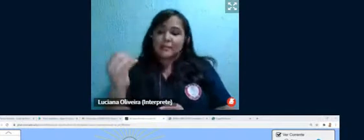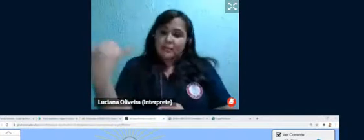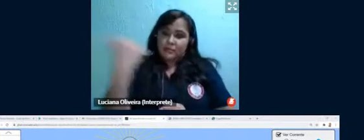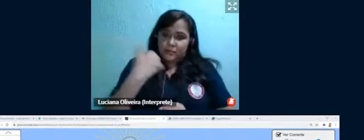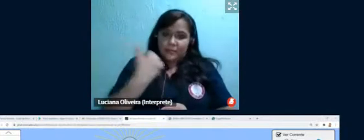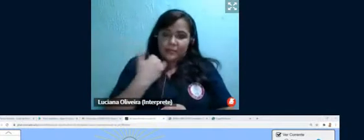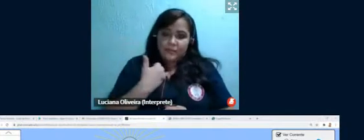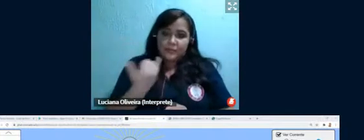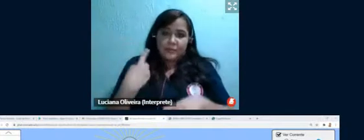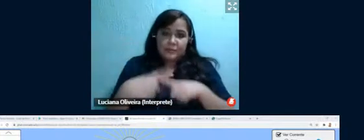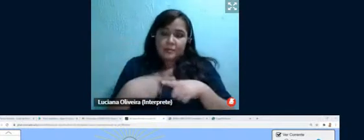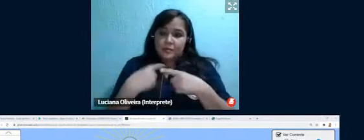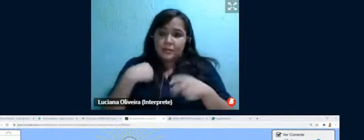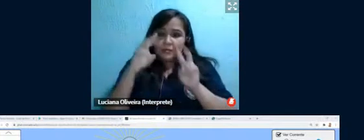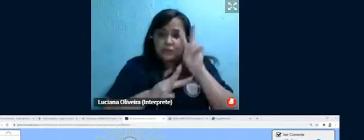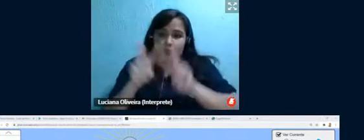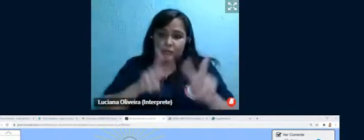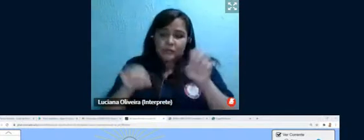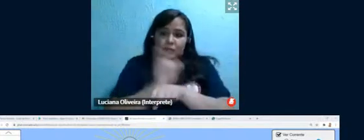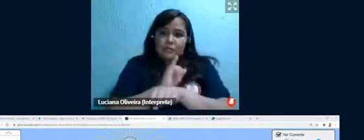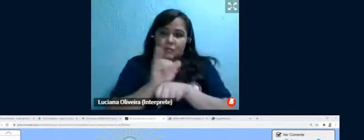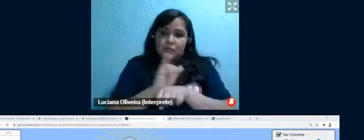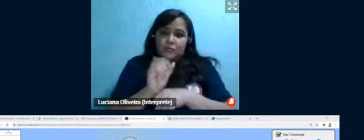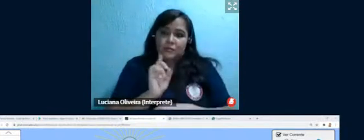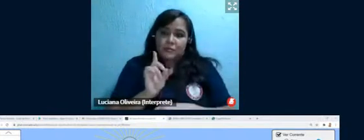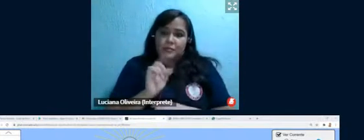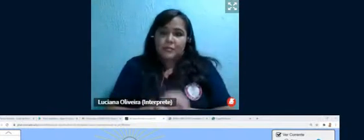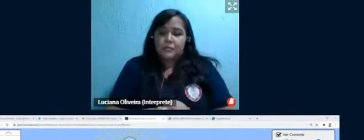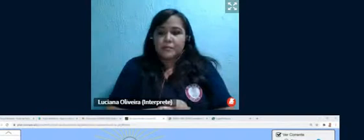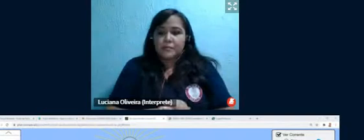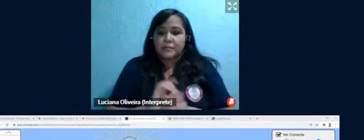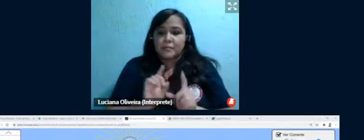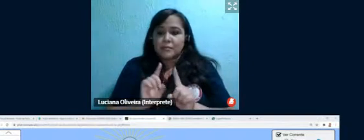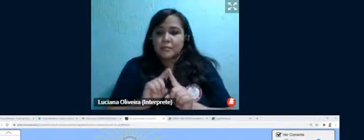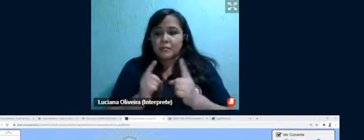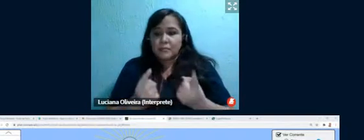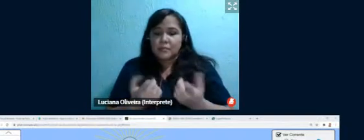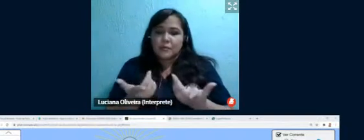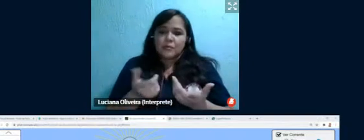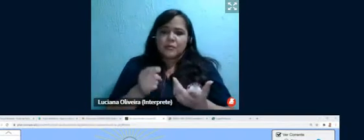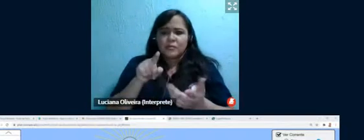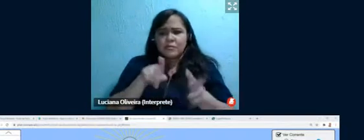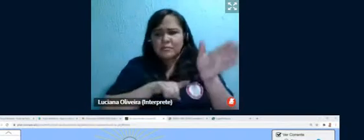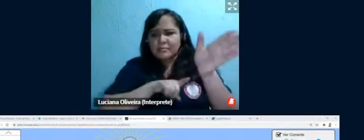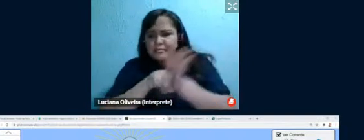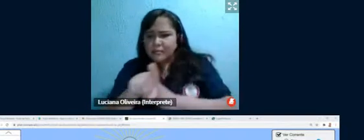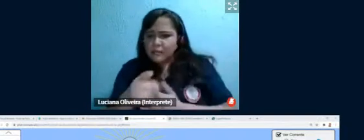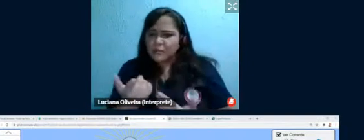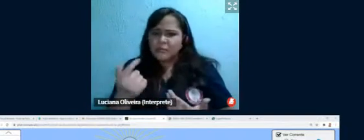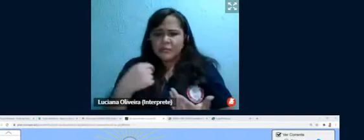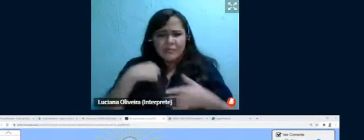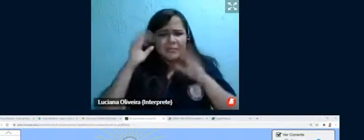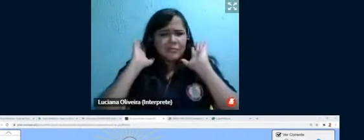do YouTube no momento. Você pode se perguntar, Márcia, eu medi a tensão. E